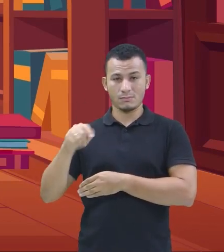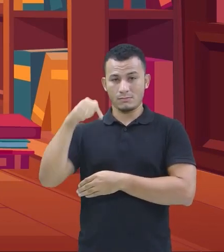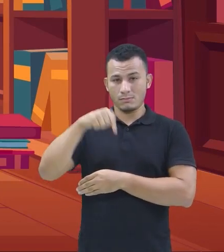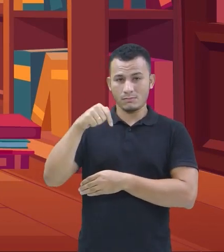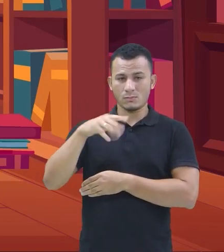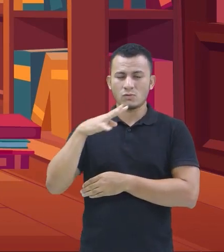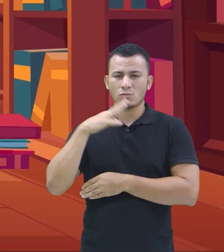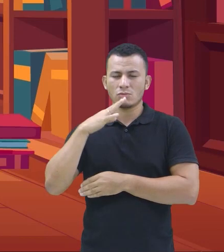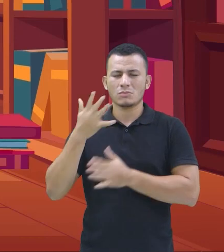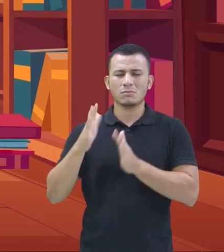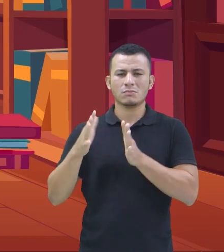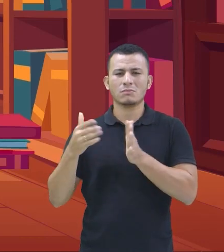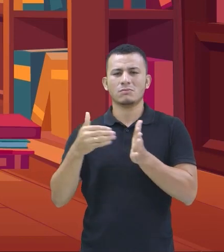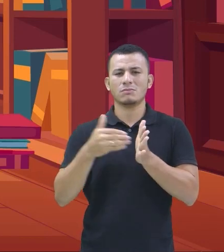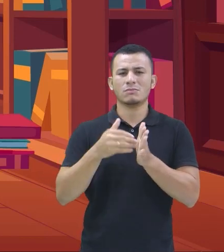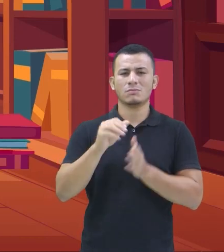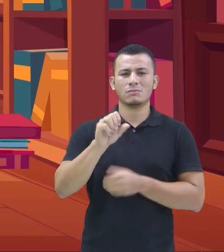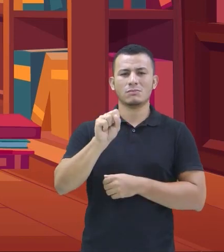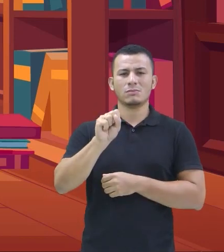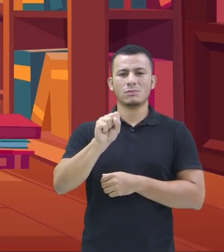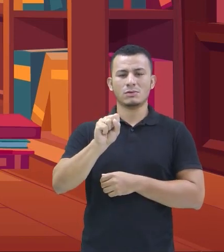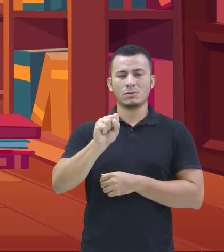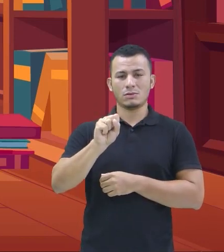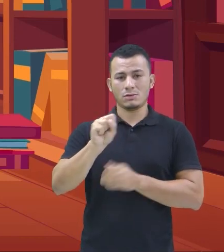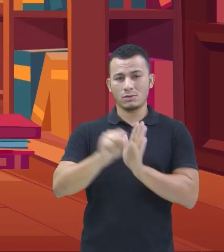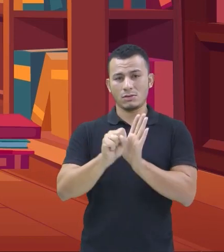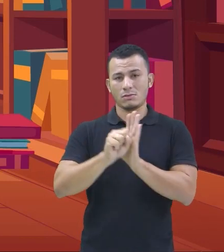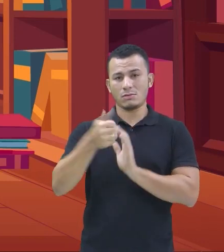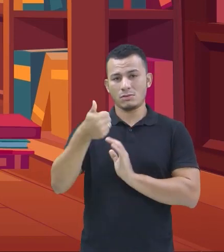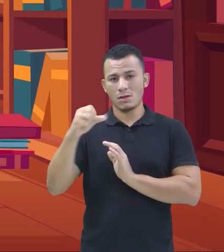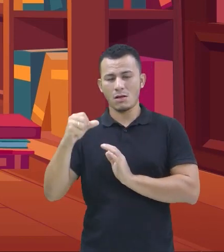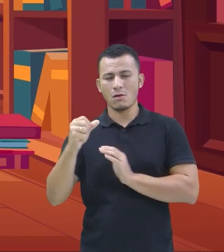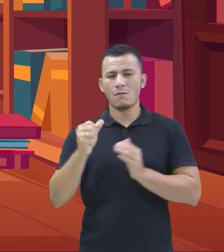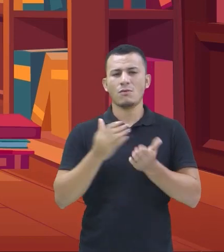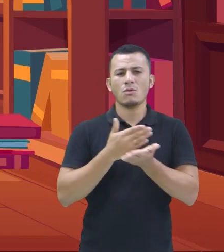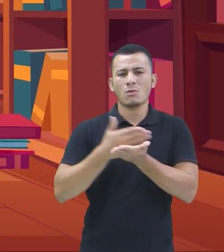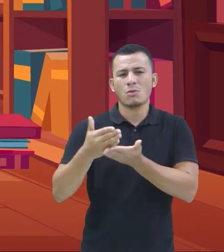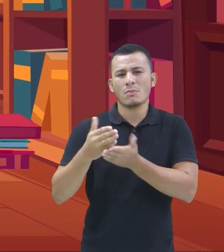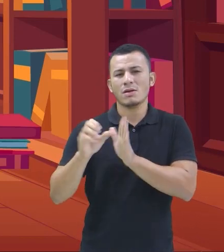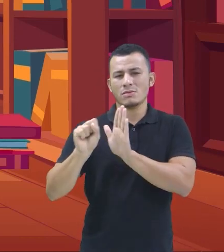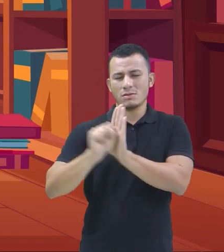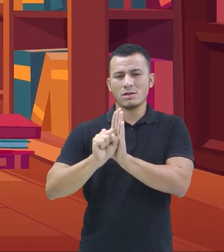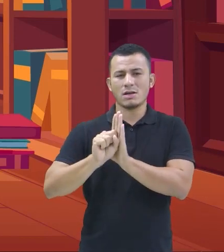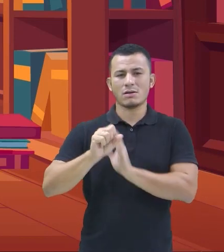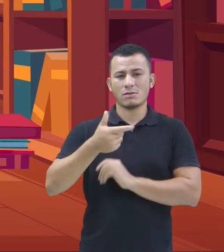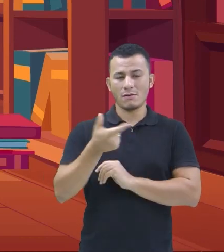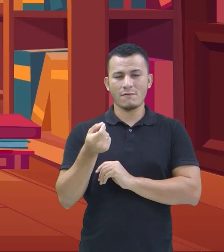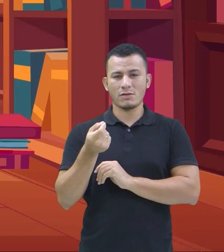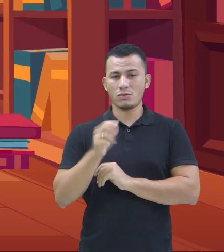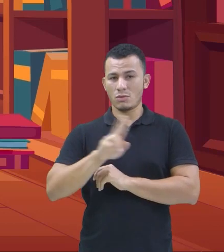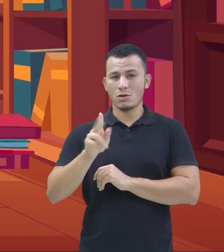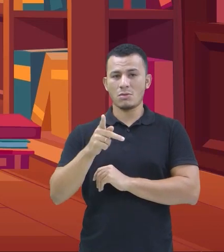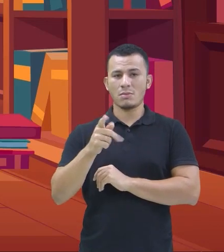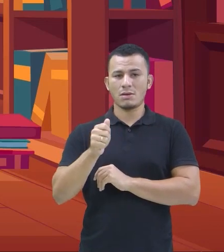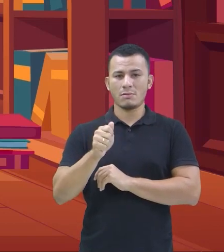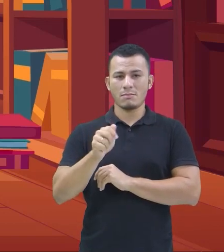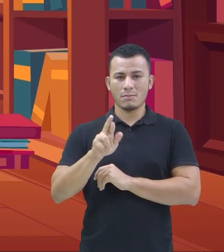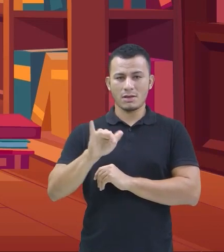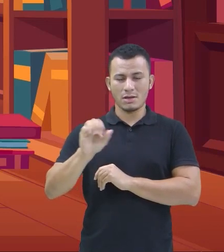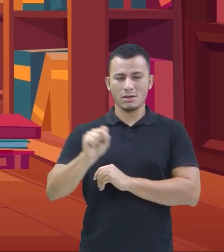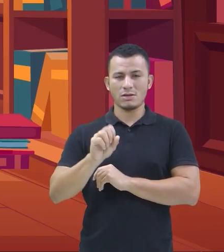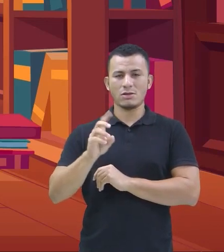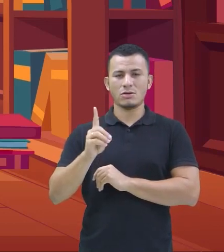conhecida no final do século XIX e início do século XX como Paris dos Trópicos.